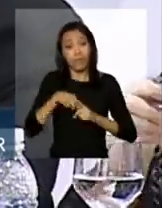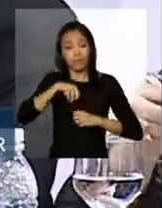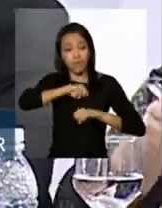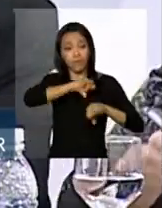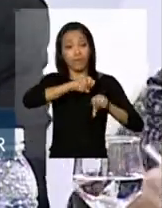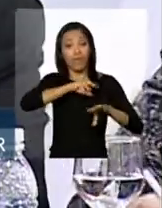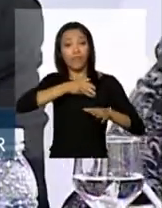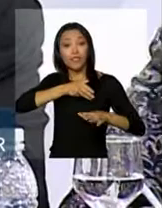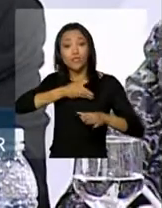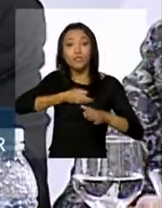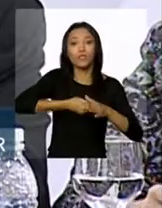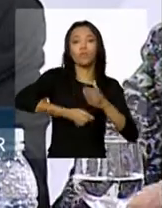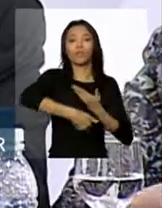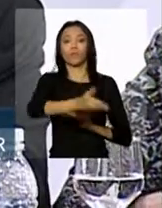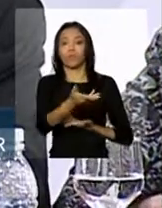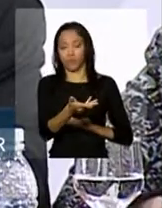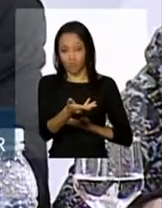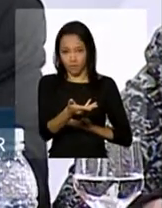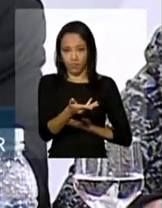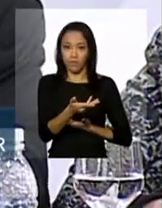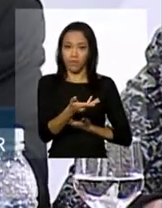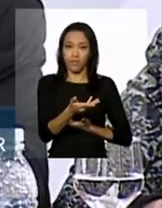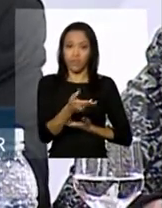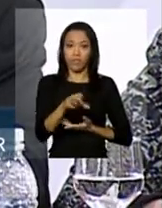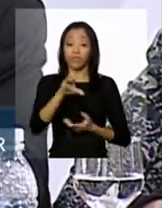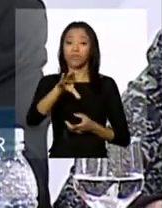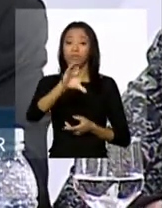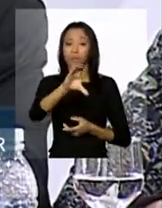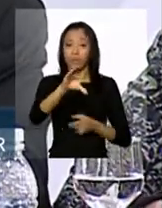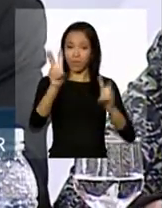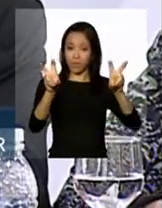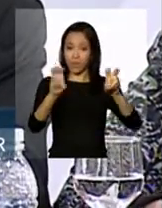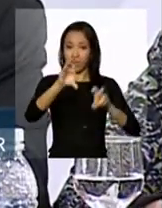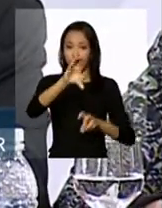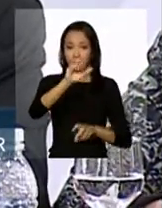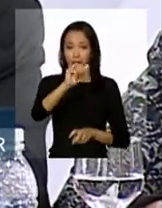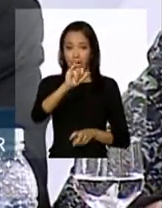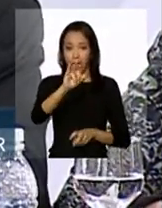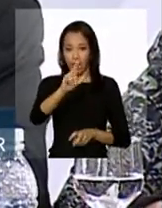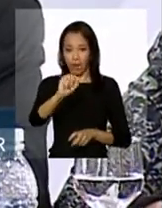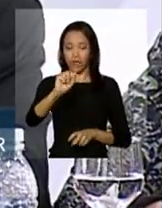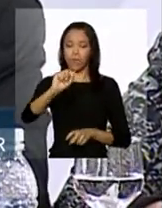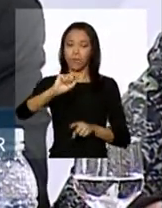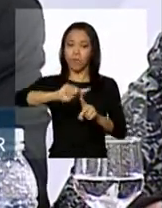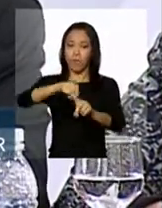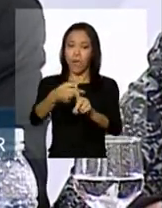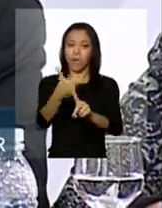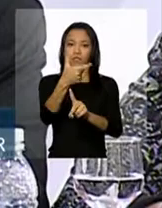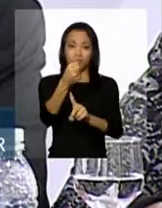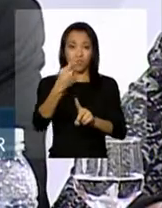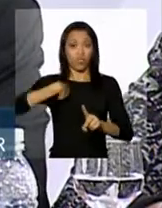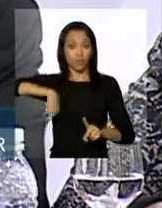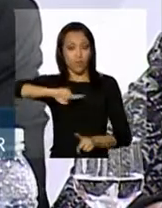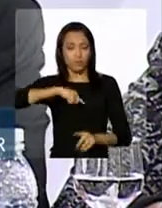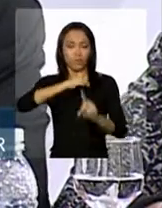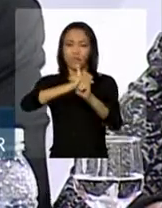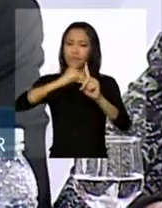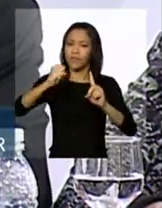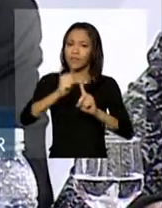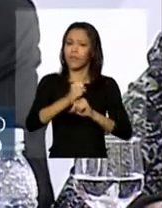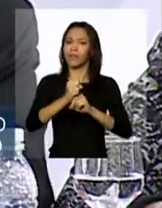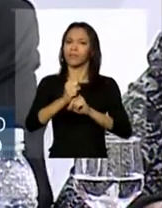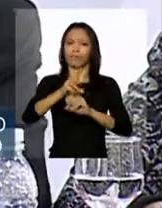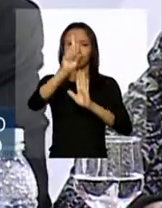a trocar no âmbito de Cairo mais 20. Nós somos uma sociedade viva, uma sociedade